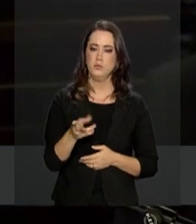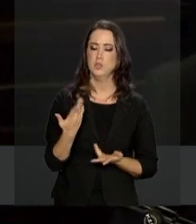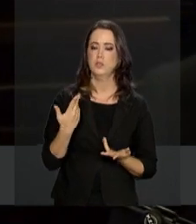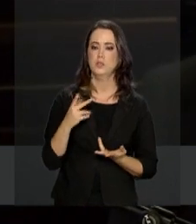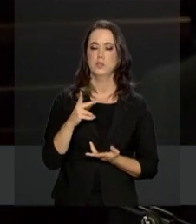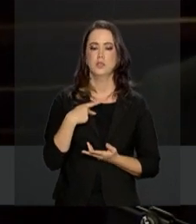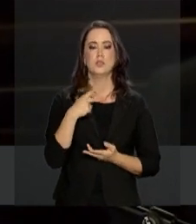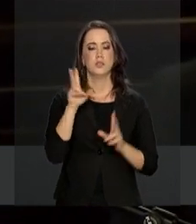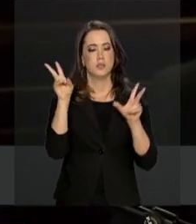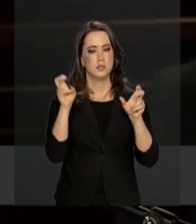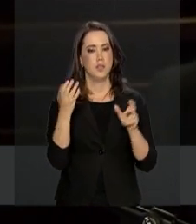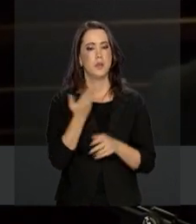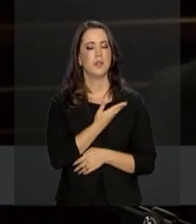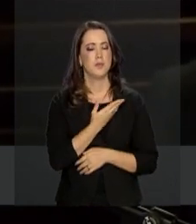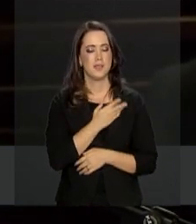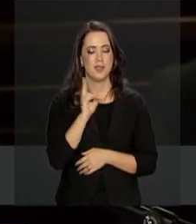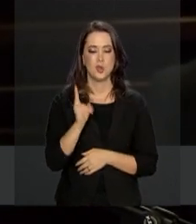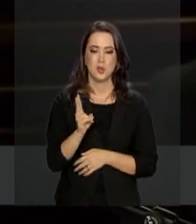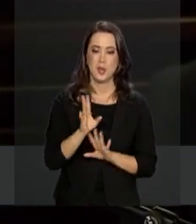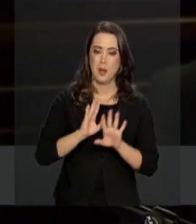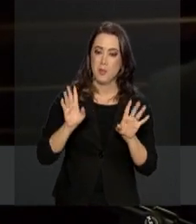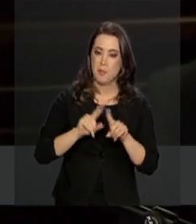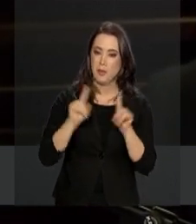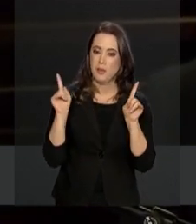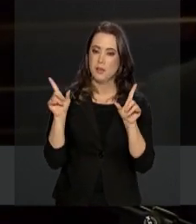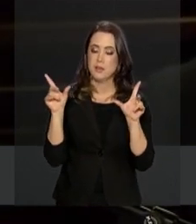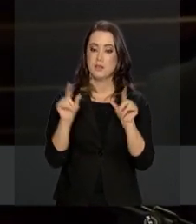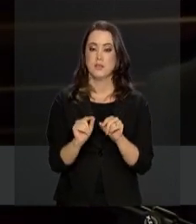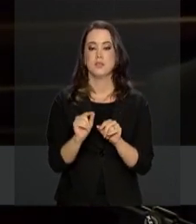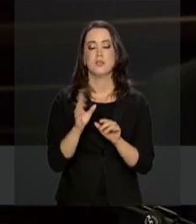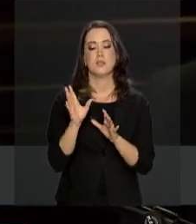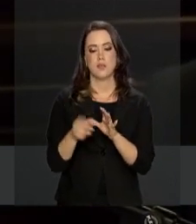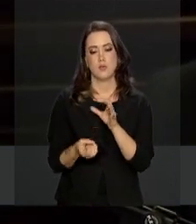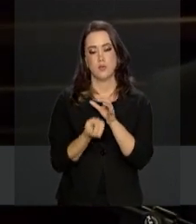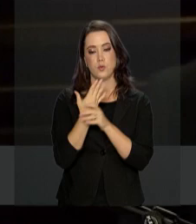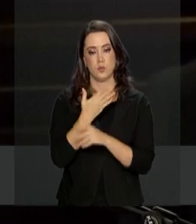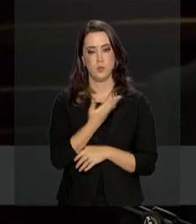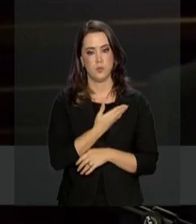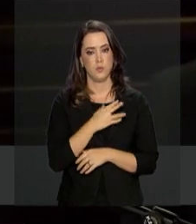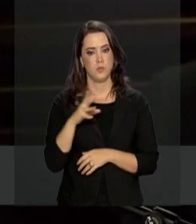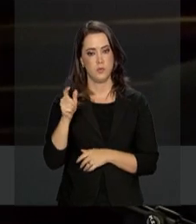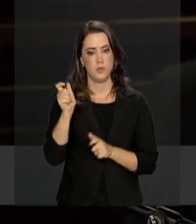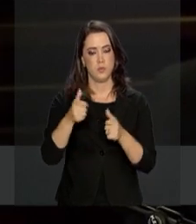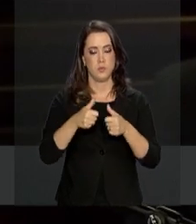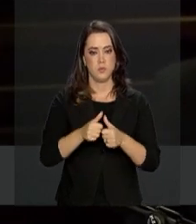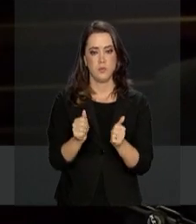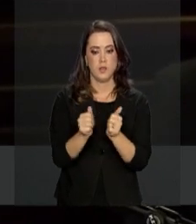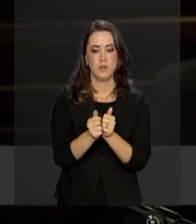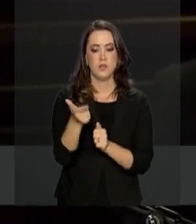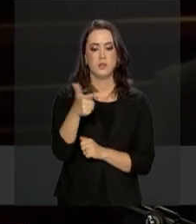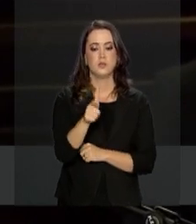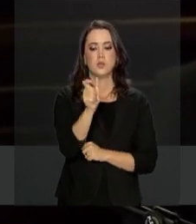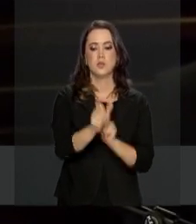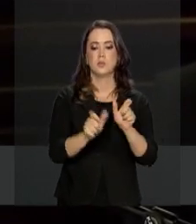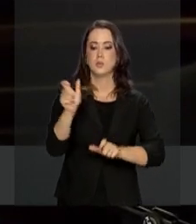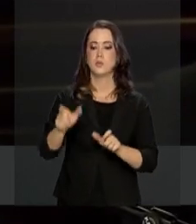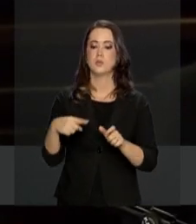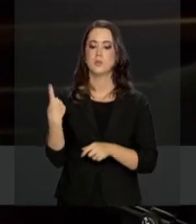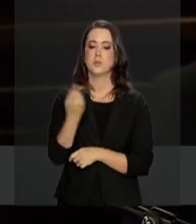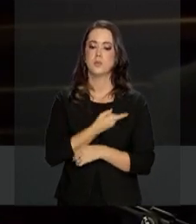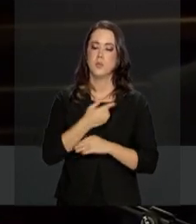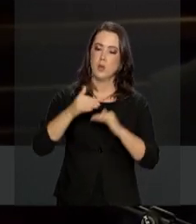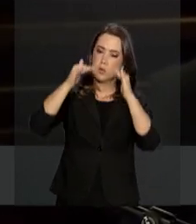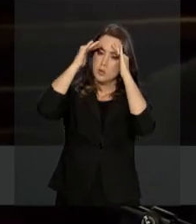do que uma amizade né mas acho que é fruto da amizade de todos que estão aqui e de outros tantos que nos